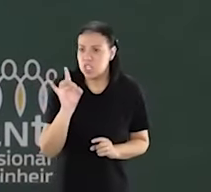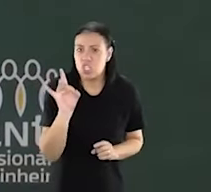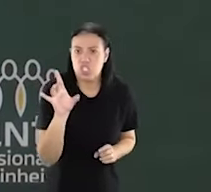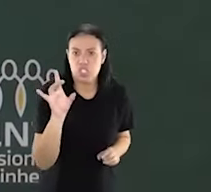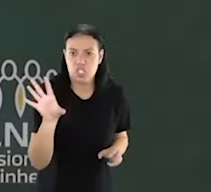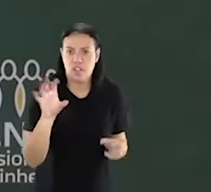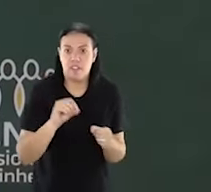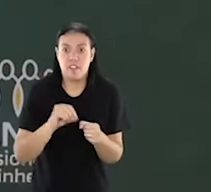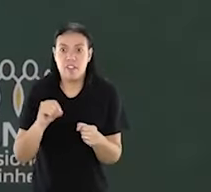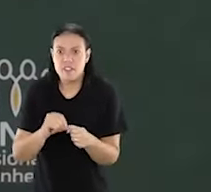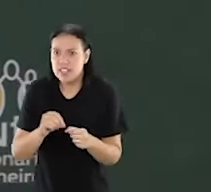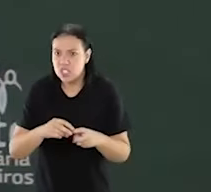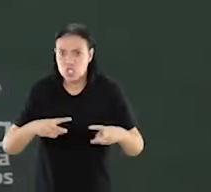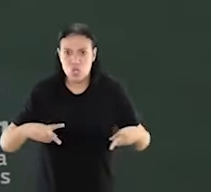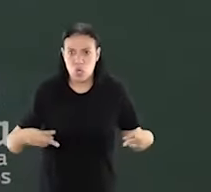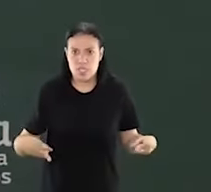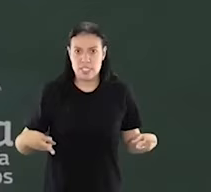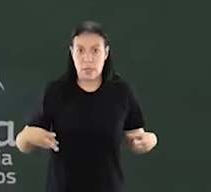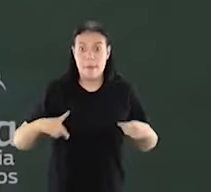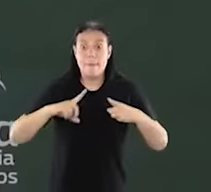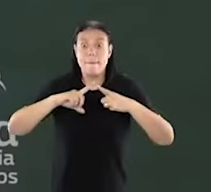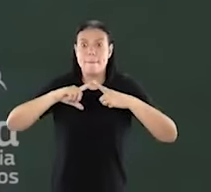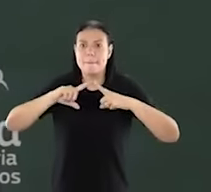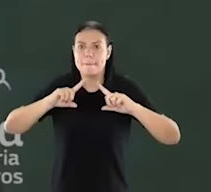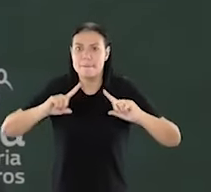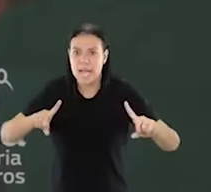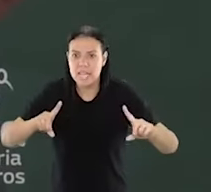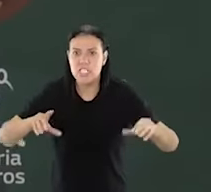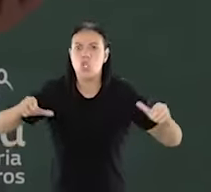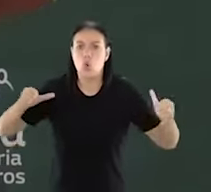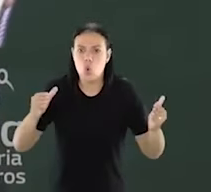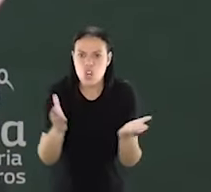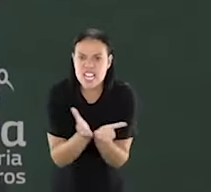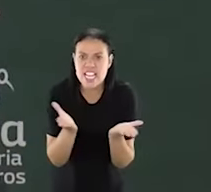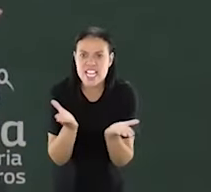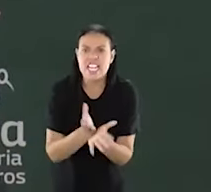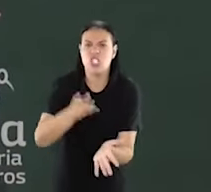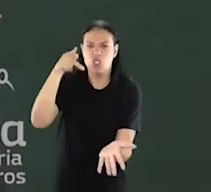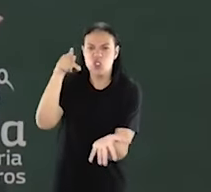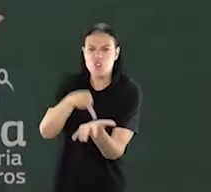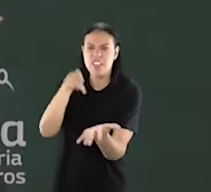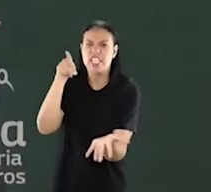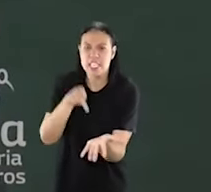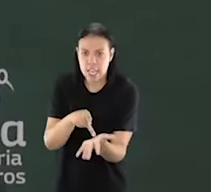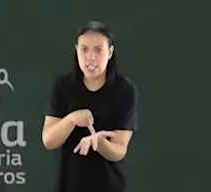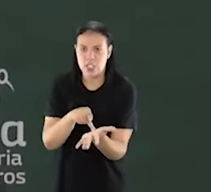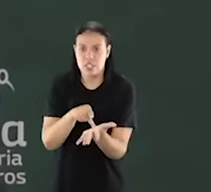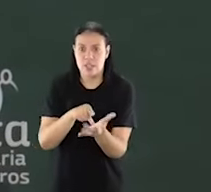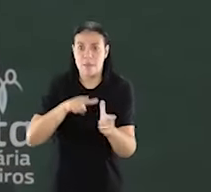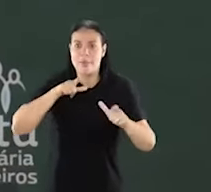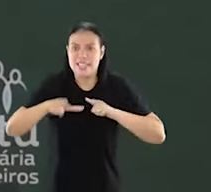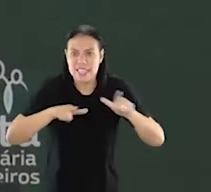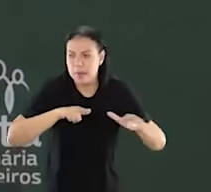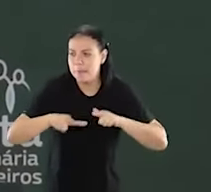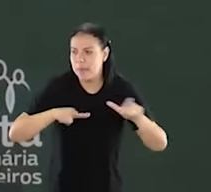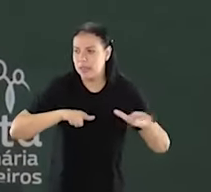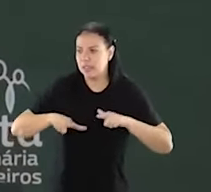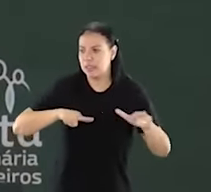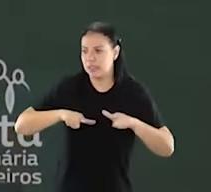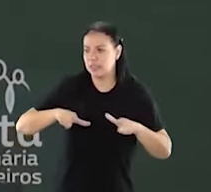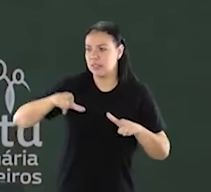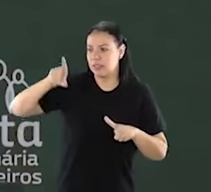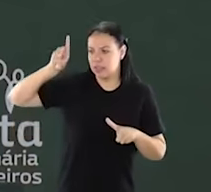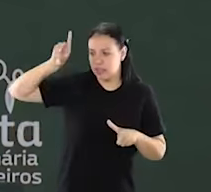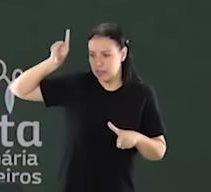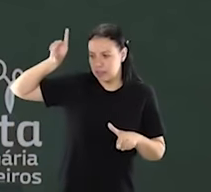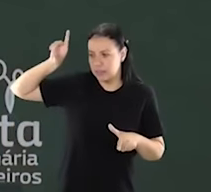nas costas, ser um crente que faça a obra de Deus apesar das críticas. Você está fazendo para homens? Você está fazendo para